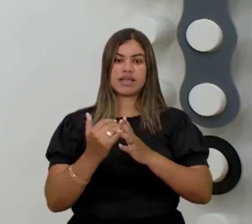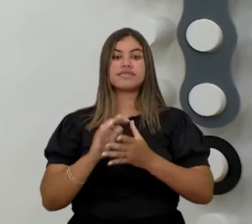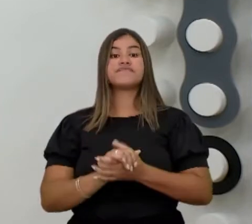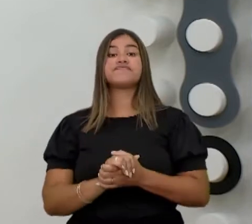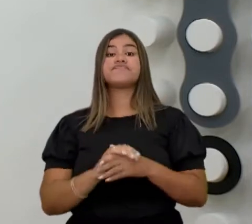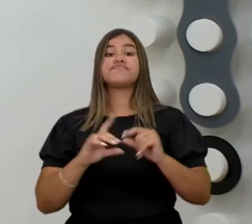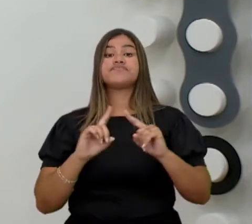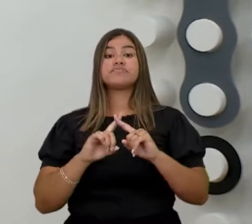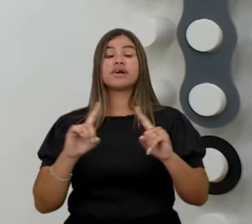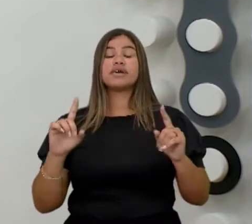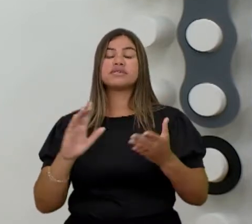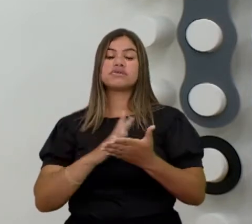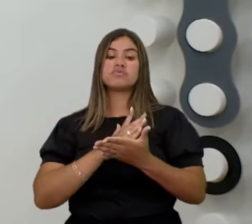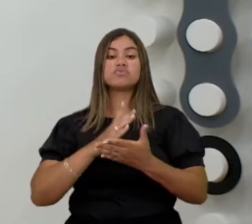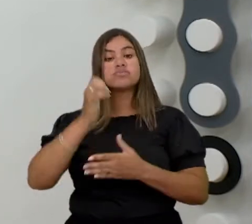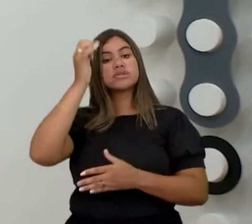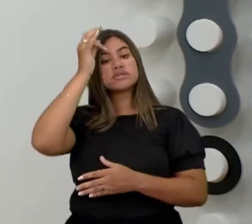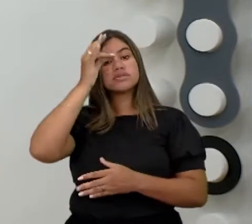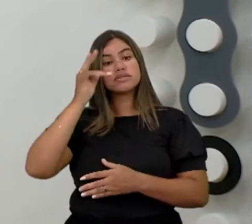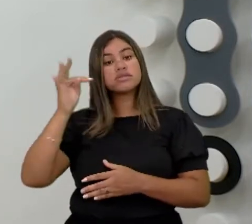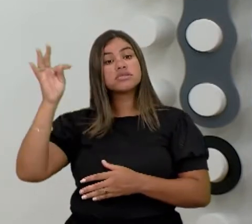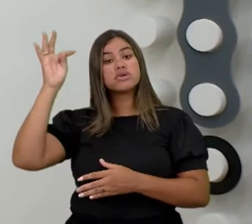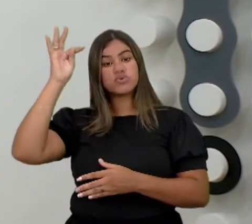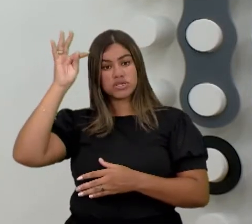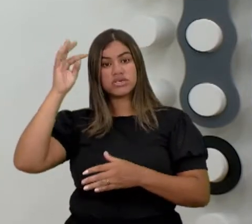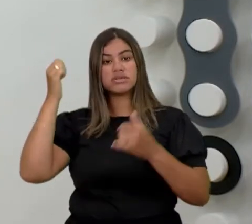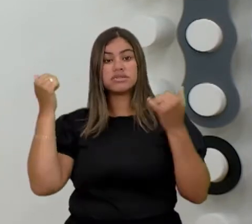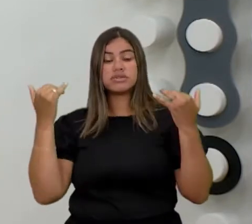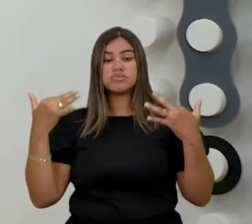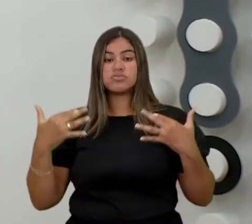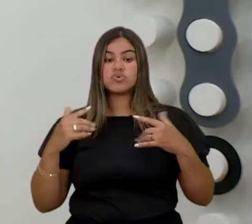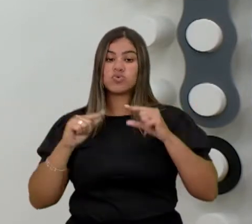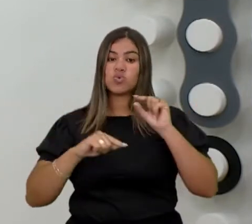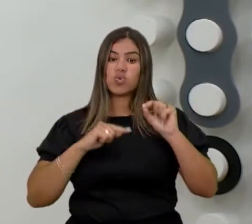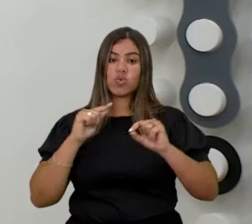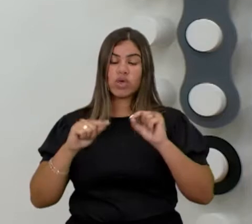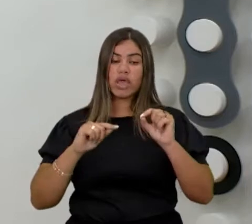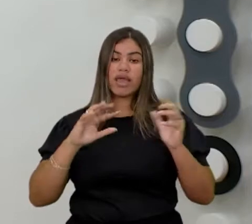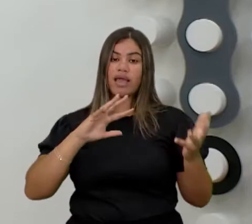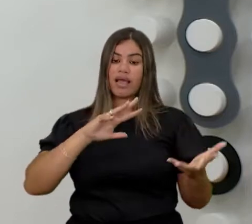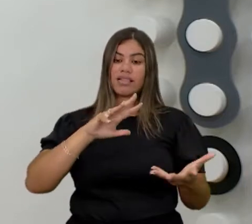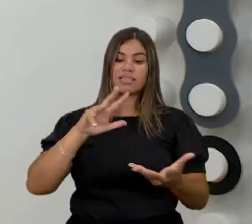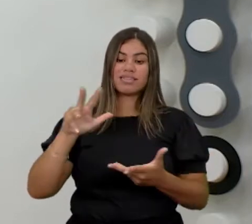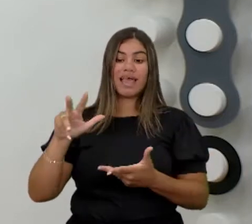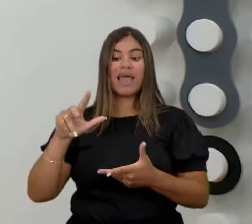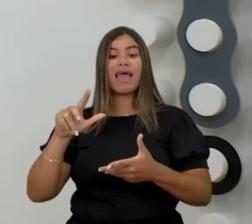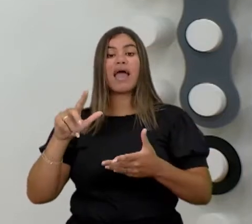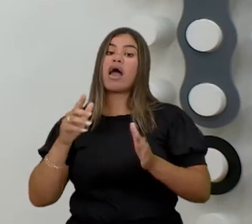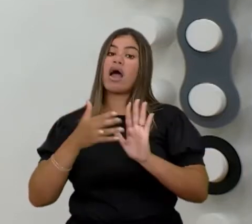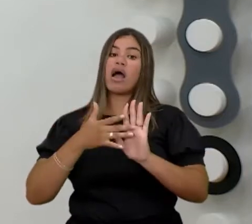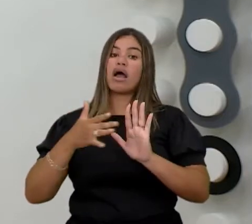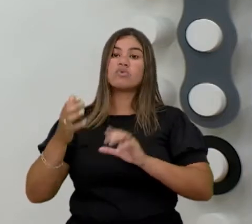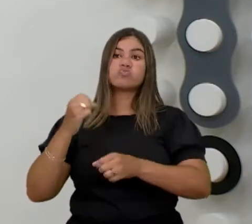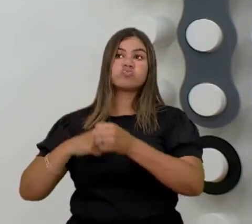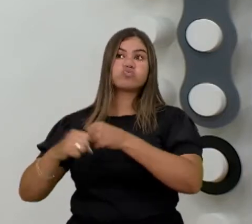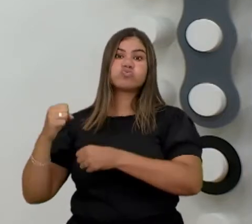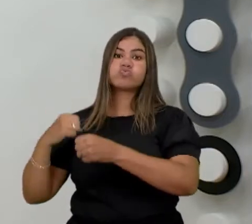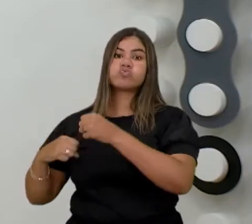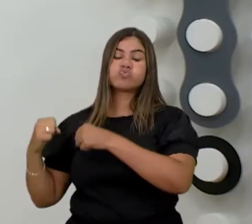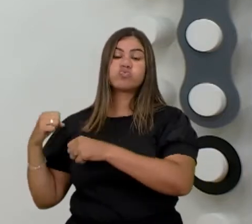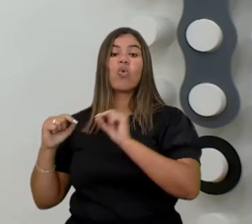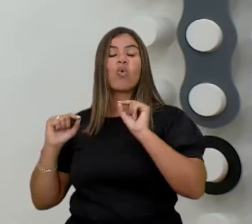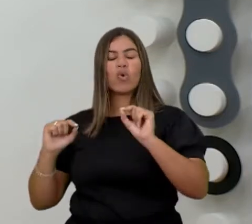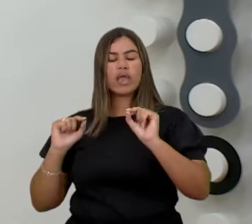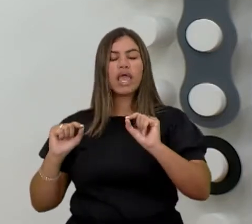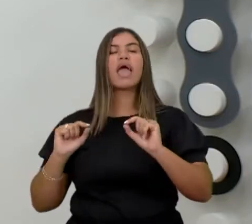que dizem, né, que o universo aí surgiu aí há 15 bilhões de anos atrás, então é sempre